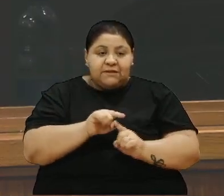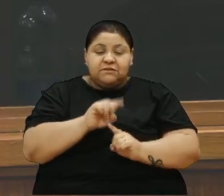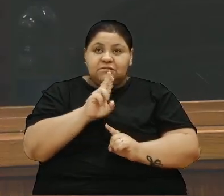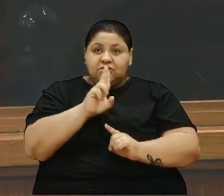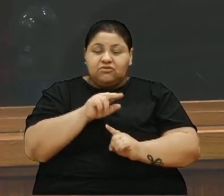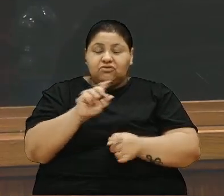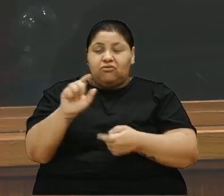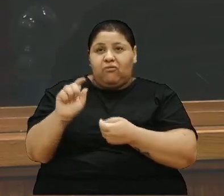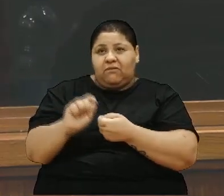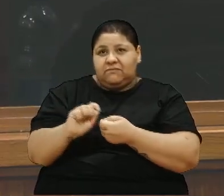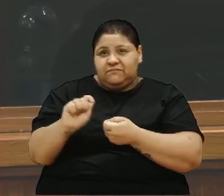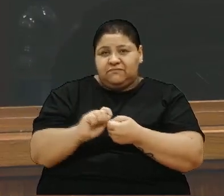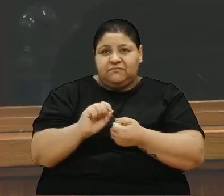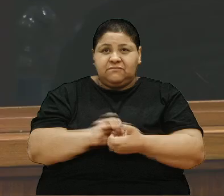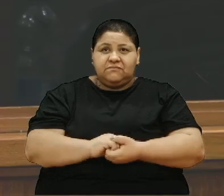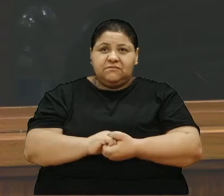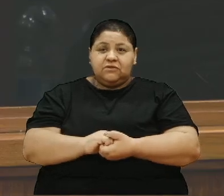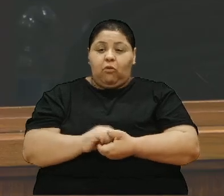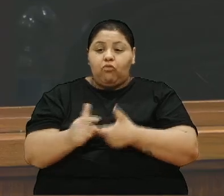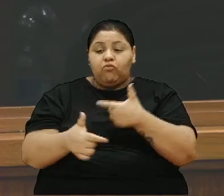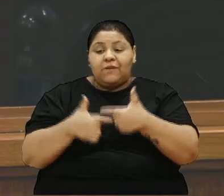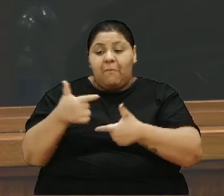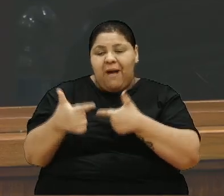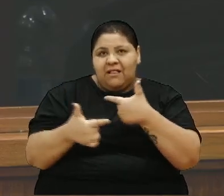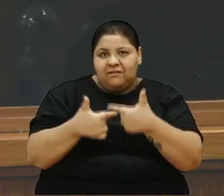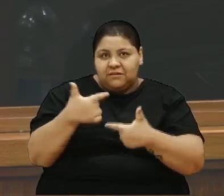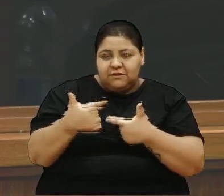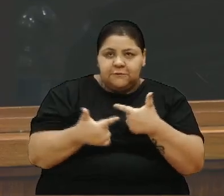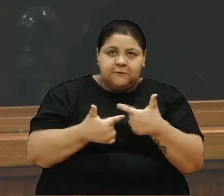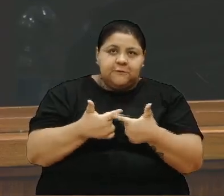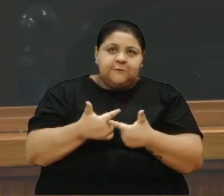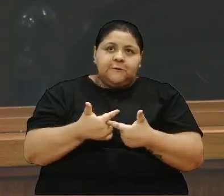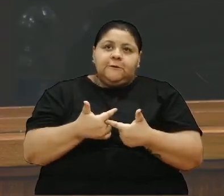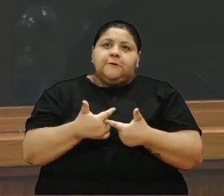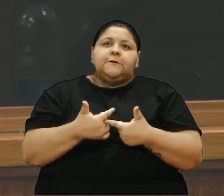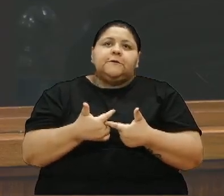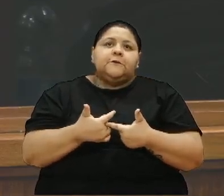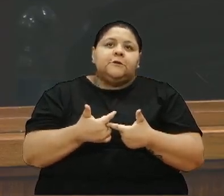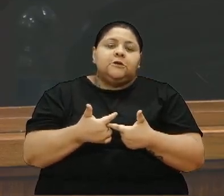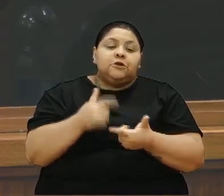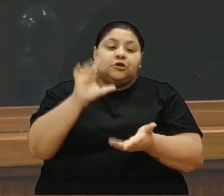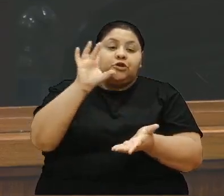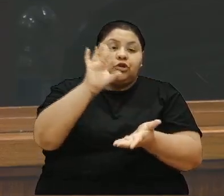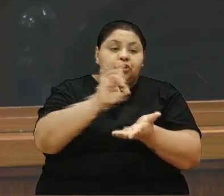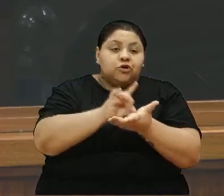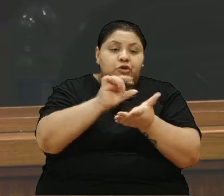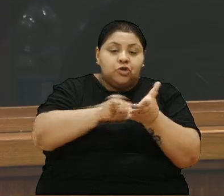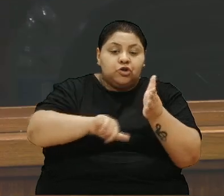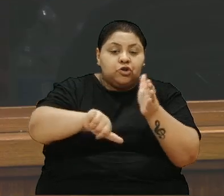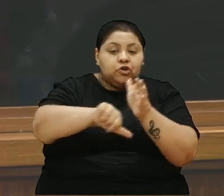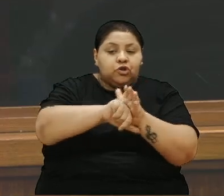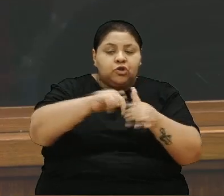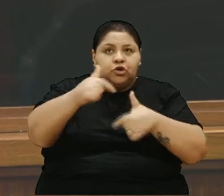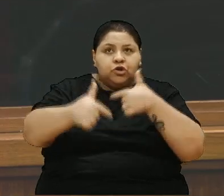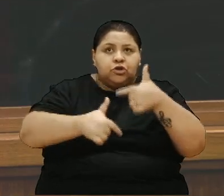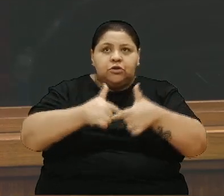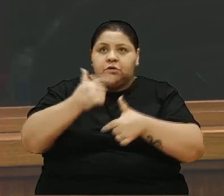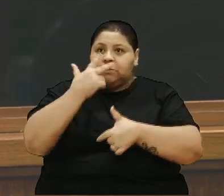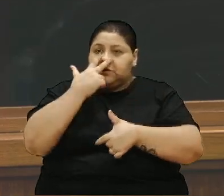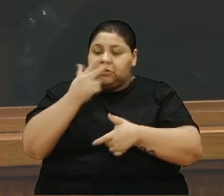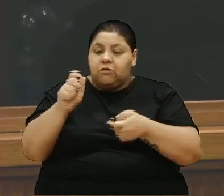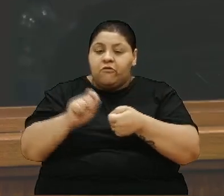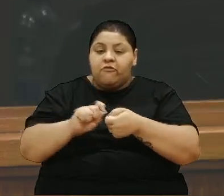foi feita uma operação de tão efetiva ao crime organizado como está sendo